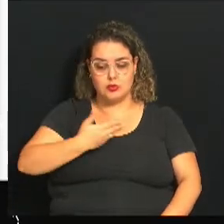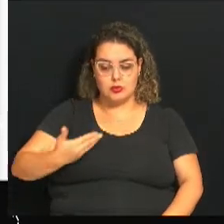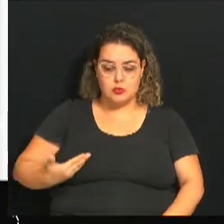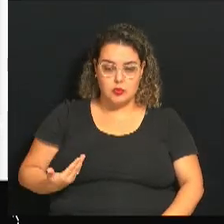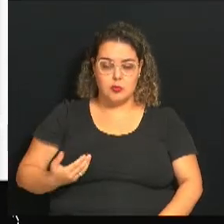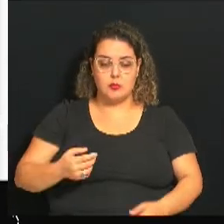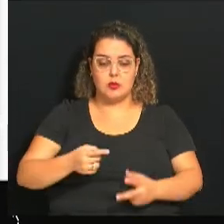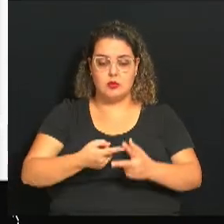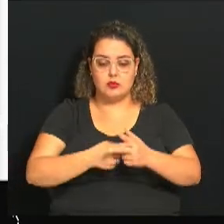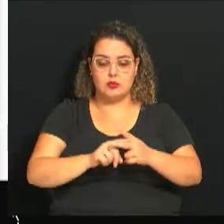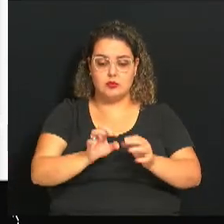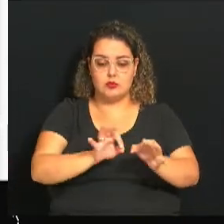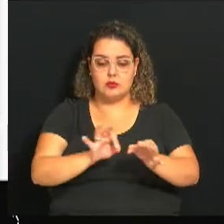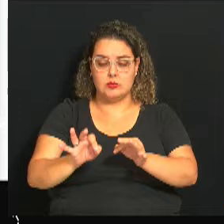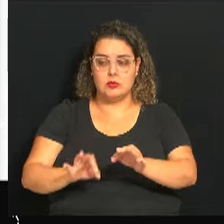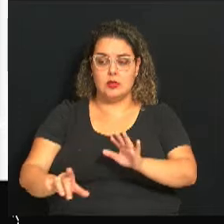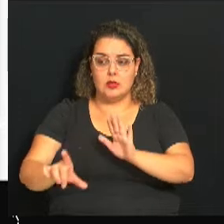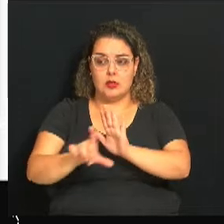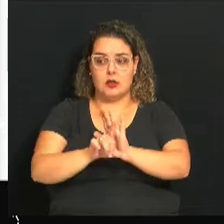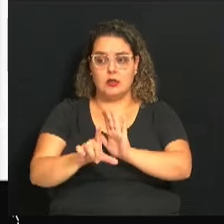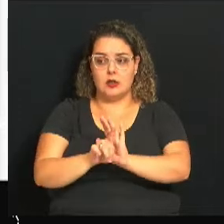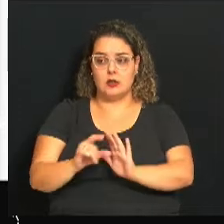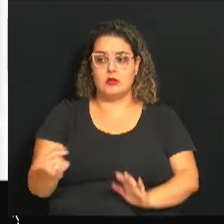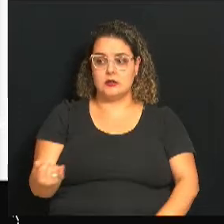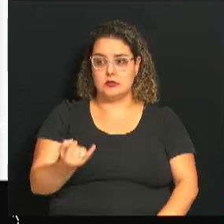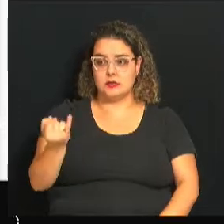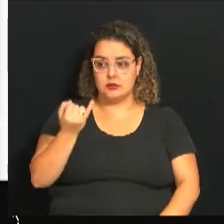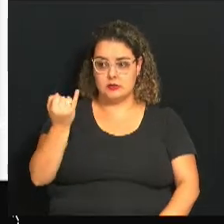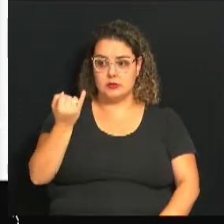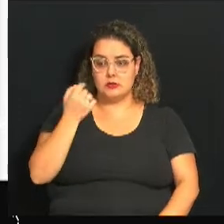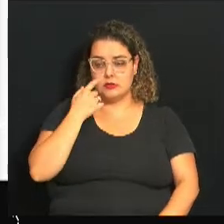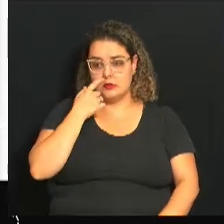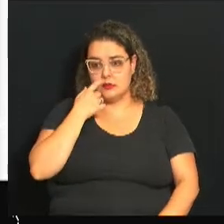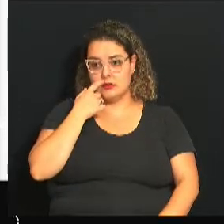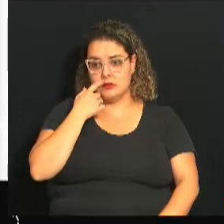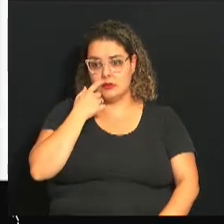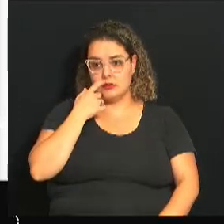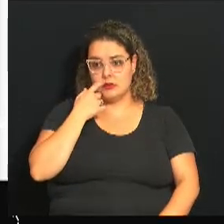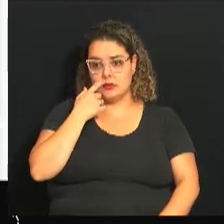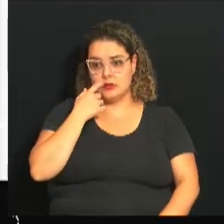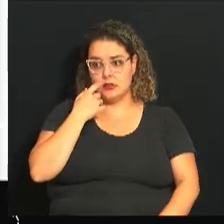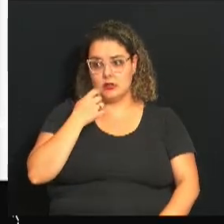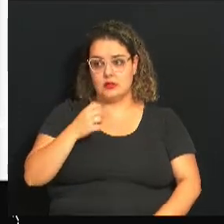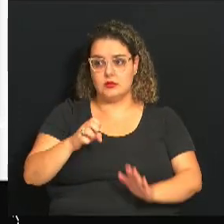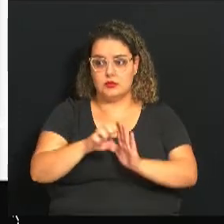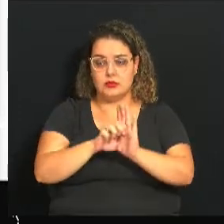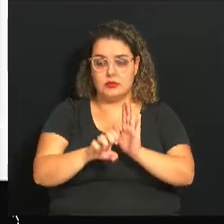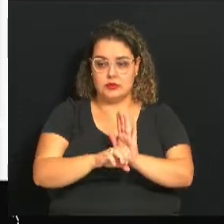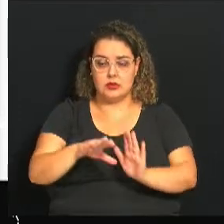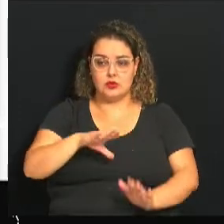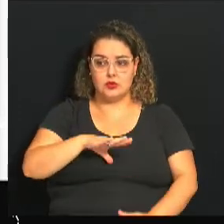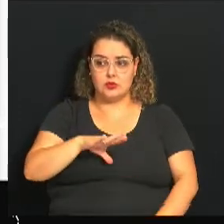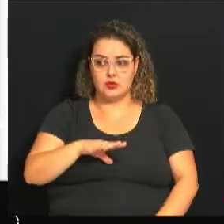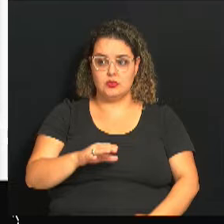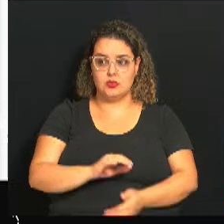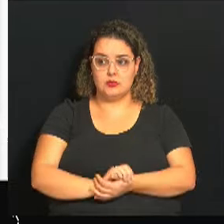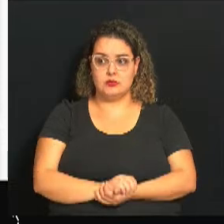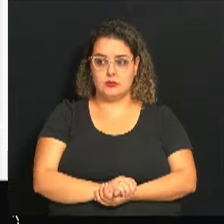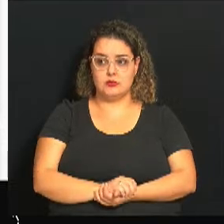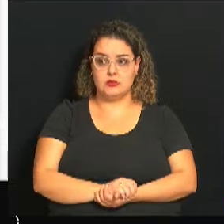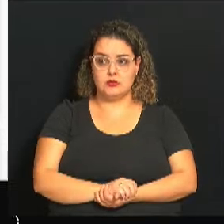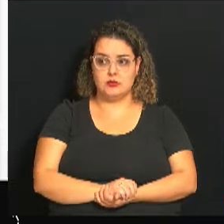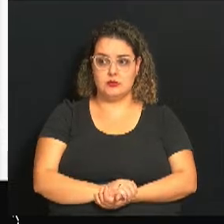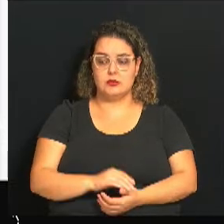né, traga, né, esse instrumento importante do Estatuto da Cidade, que a gente